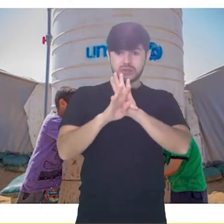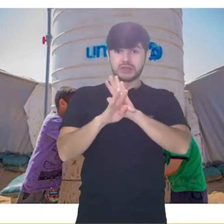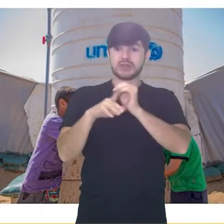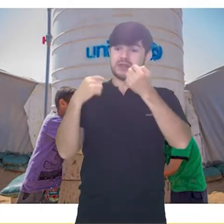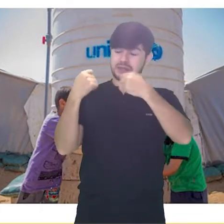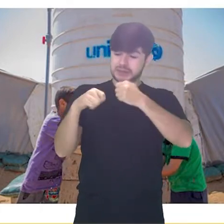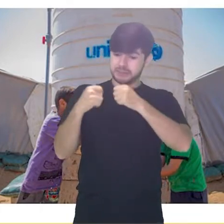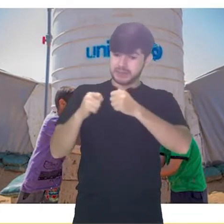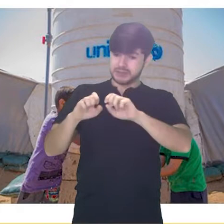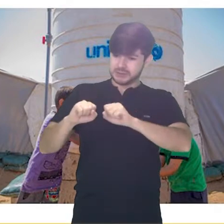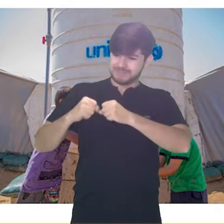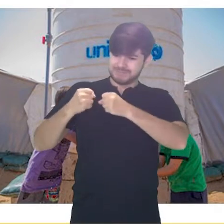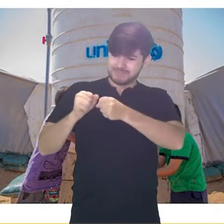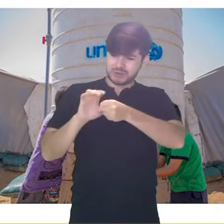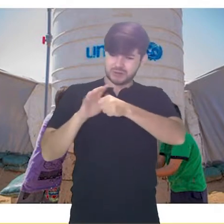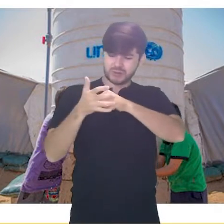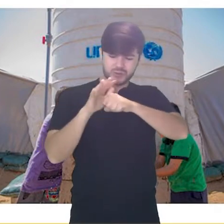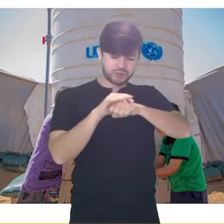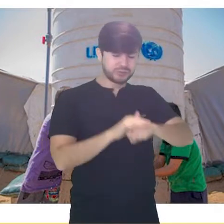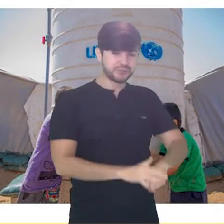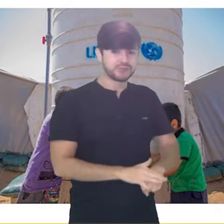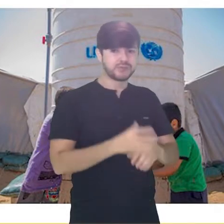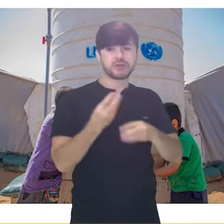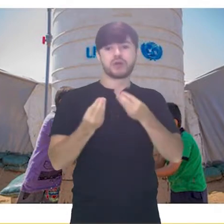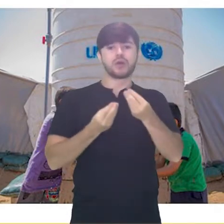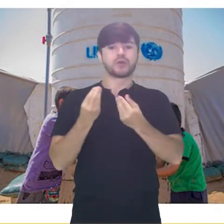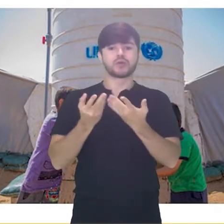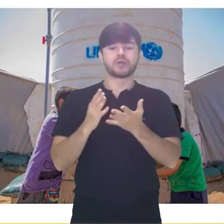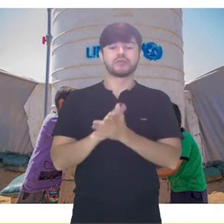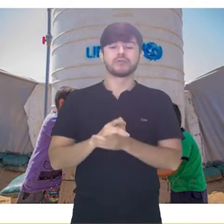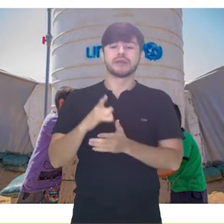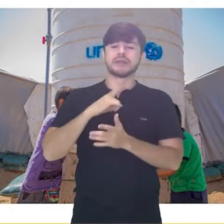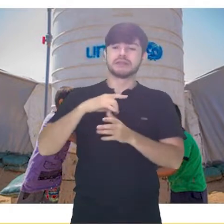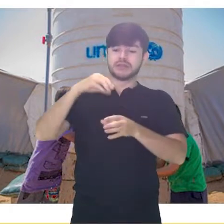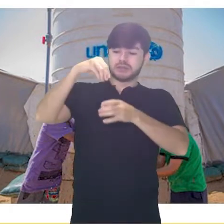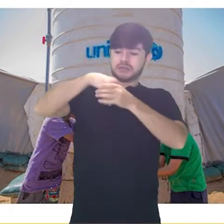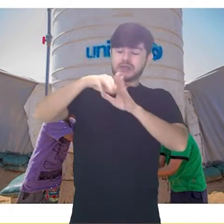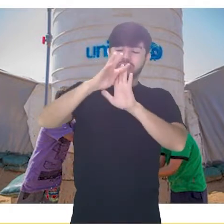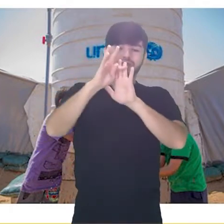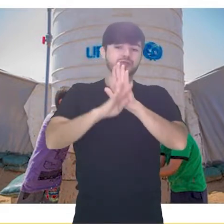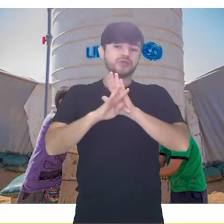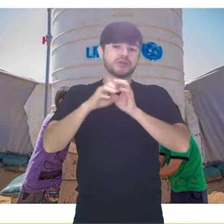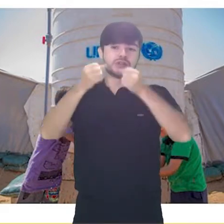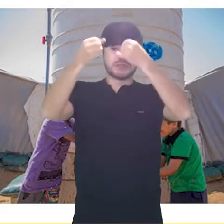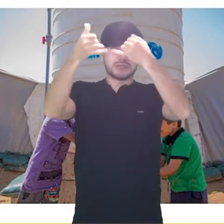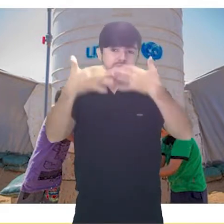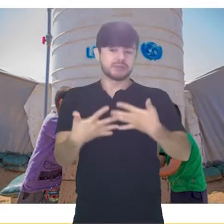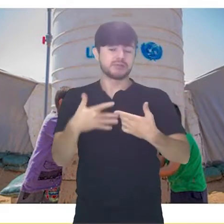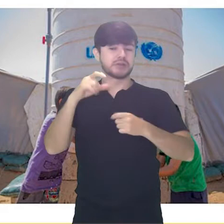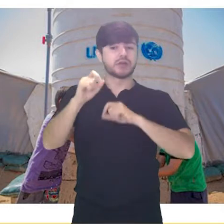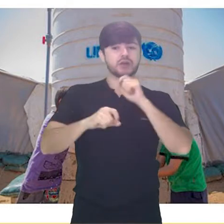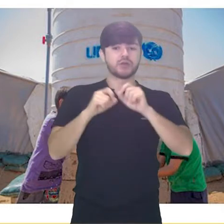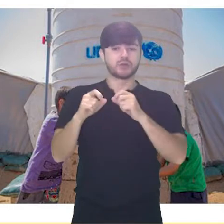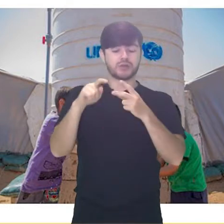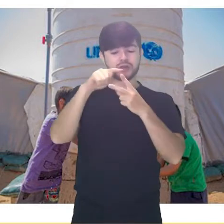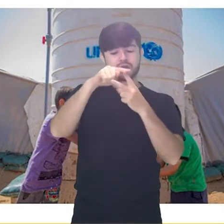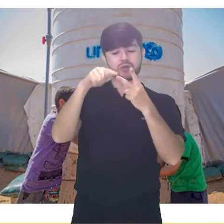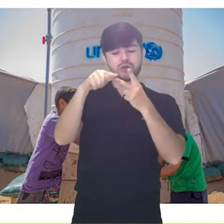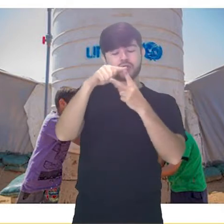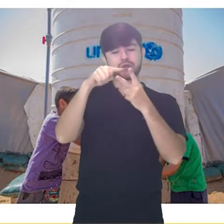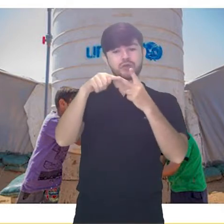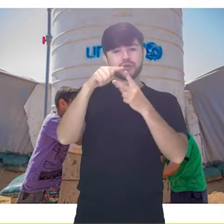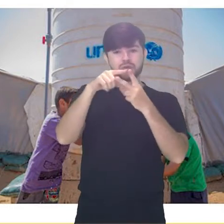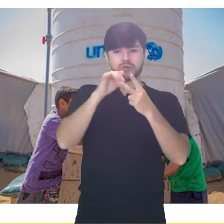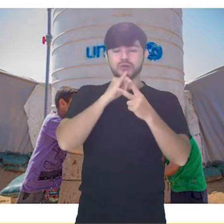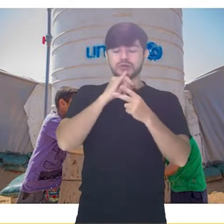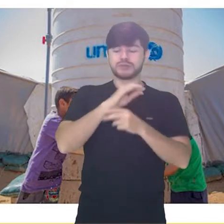coronavírus? A gente tem elencado ali dentro do texto, colocado ali dentro, 2 em cada 5